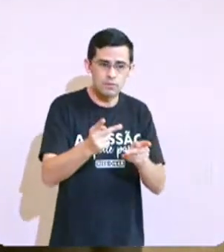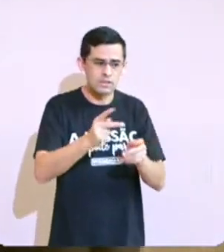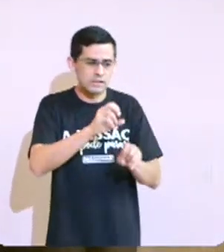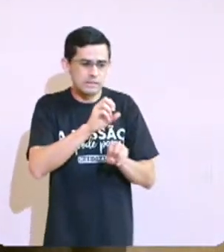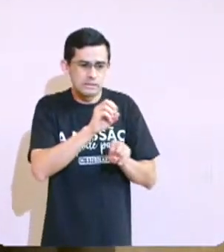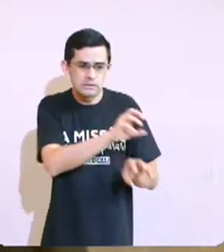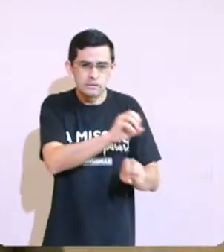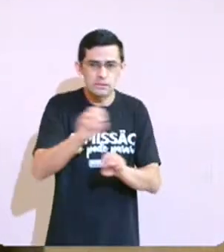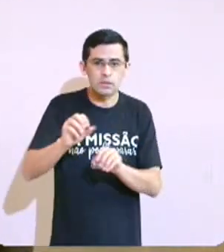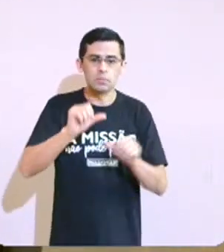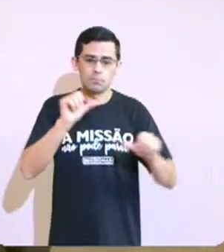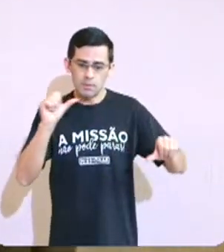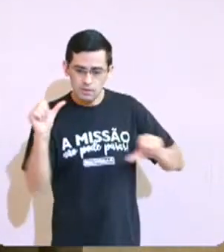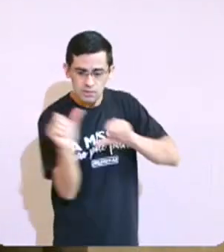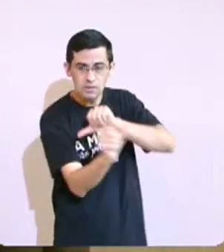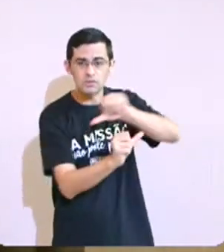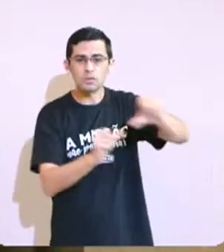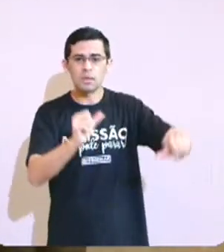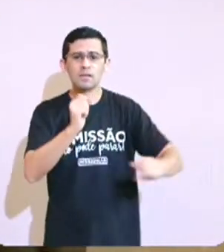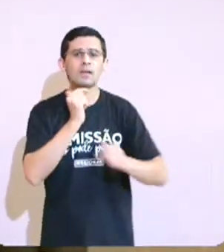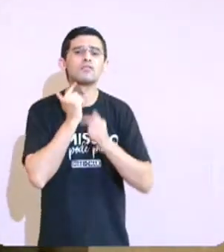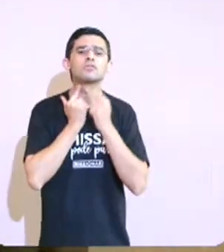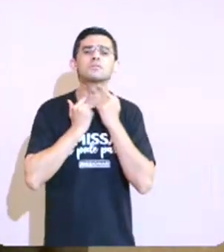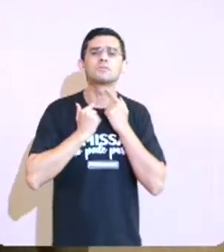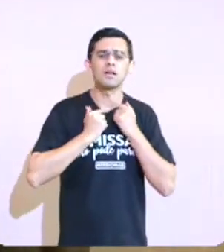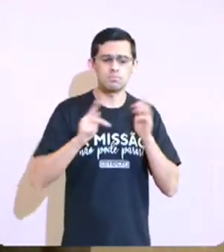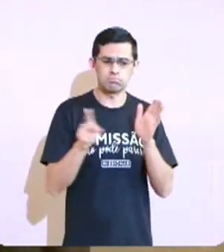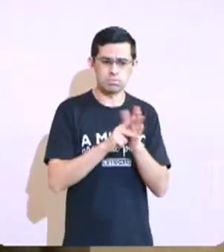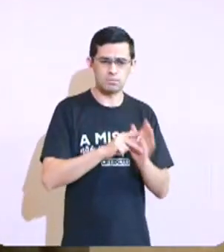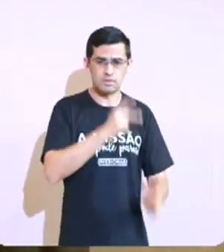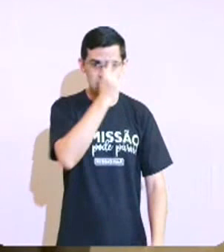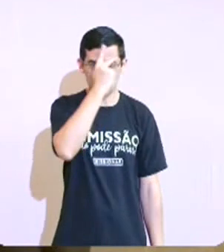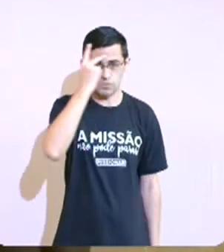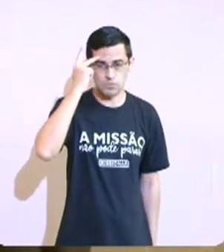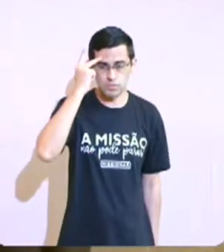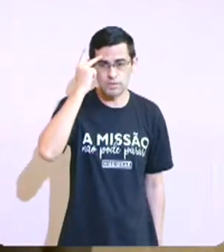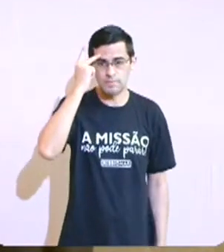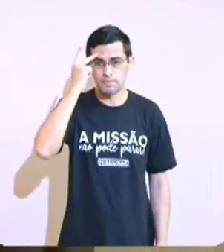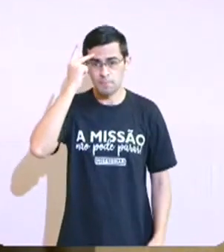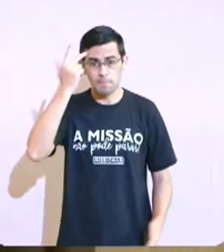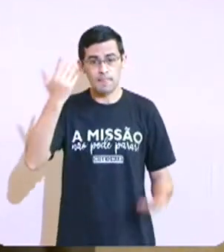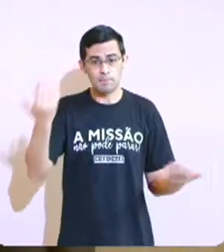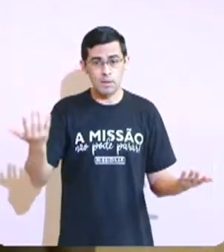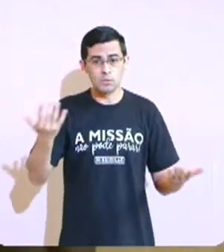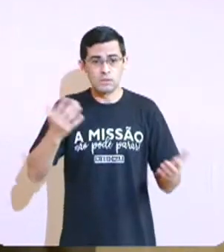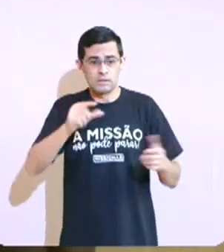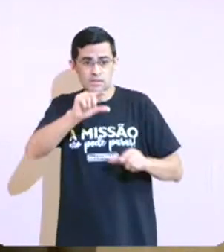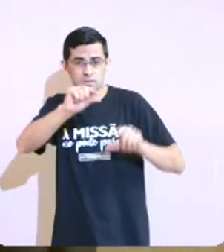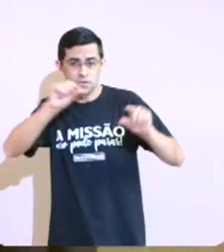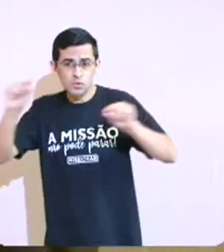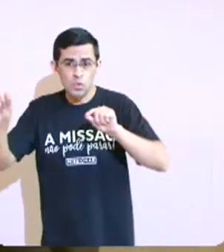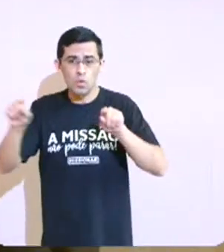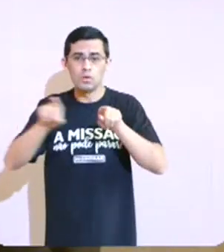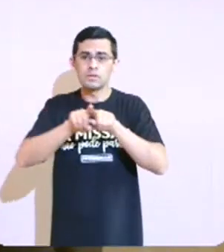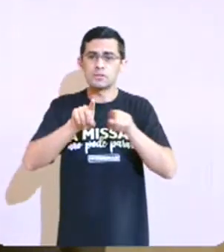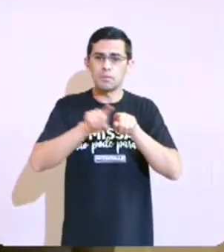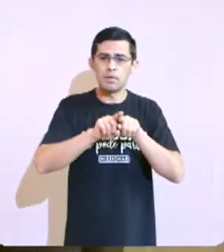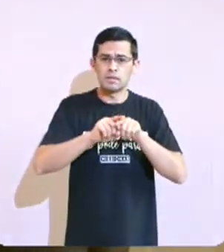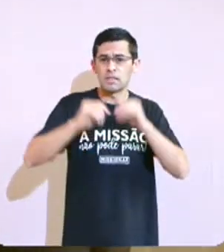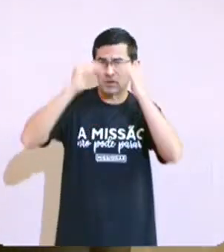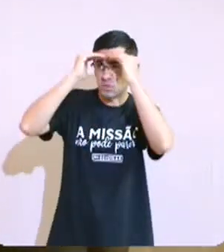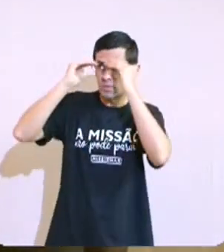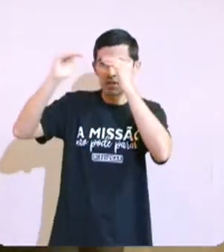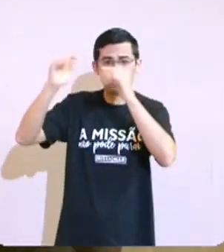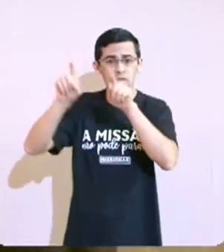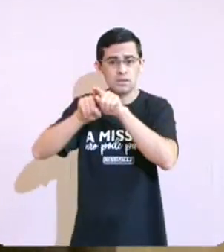sinagogas para transformar a vontade das pessoas. É a área volitiva, a área das decisões, das grandes obediências,